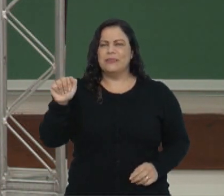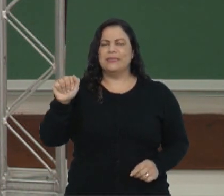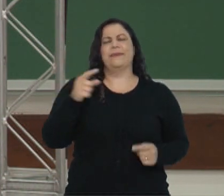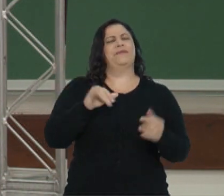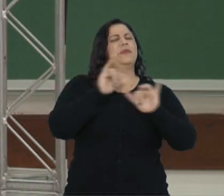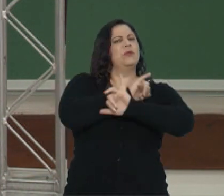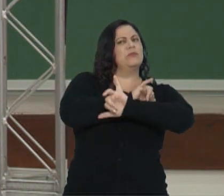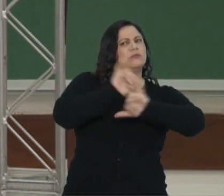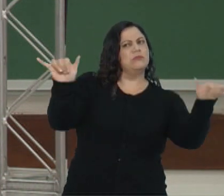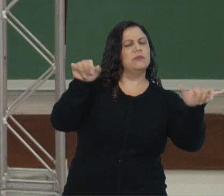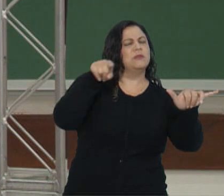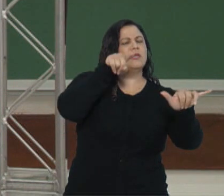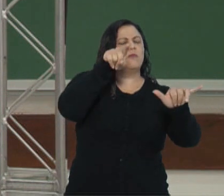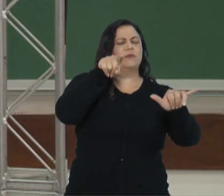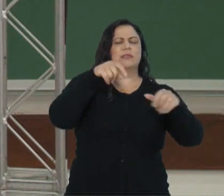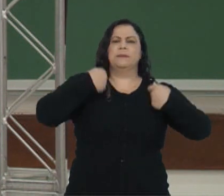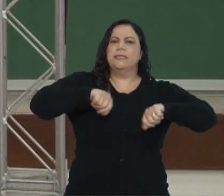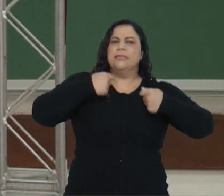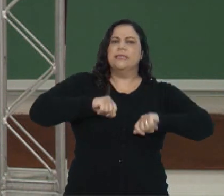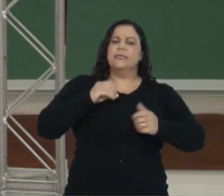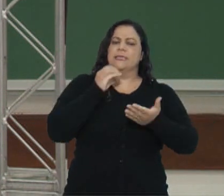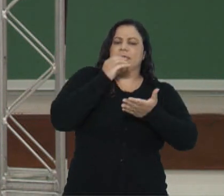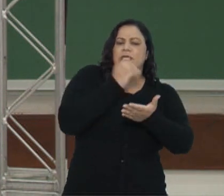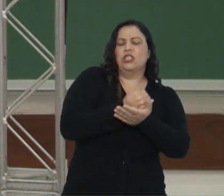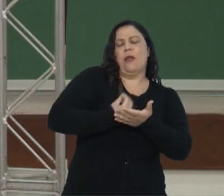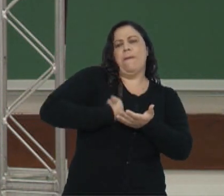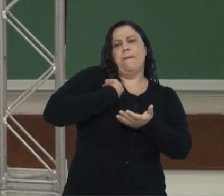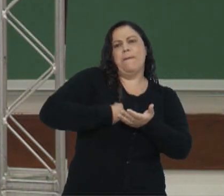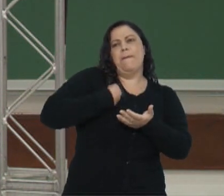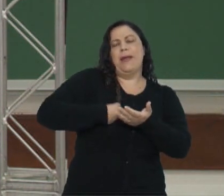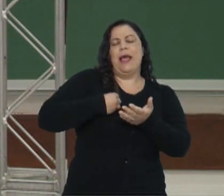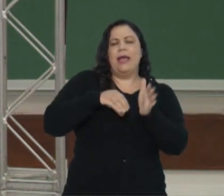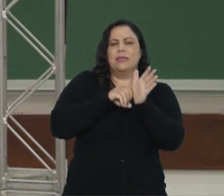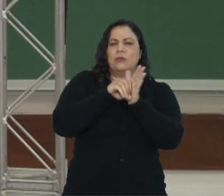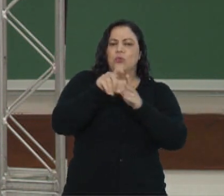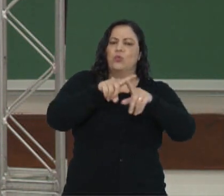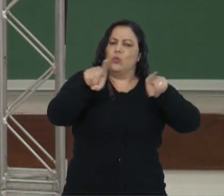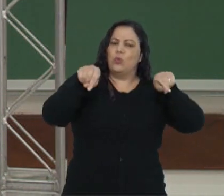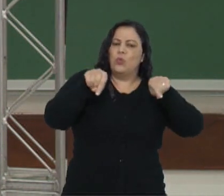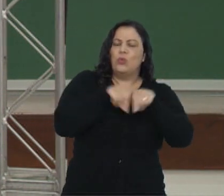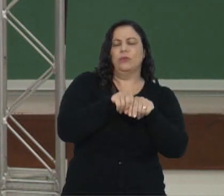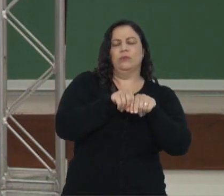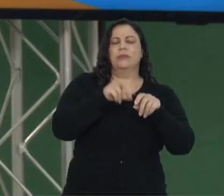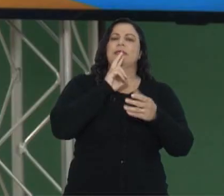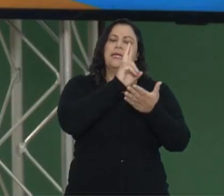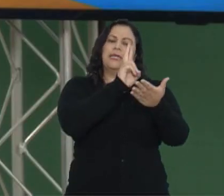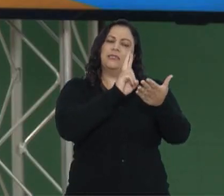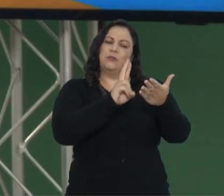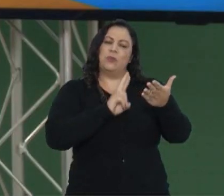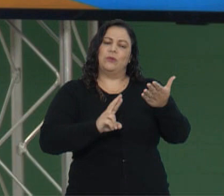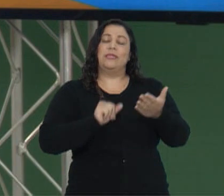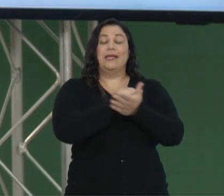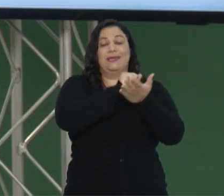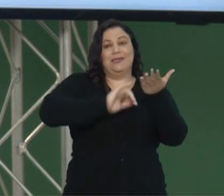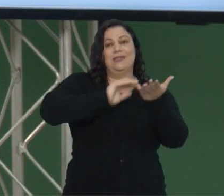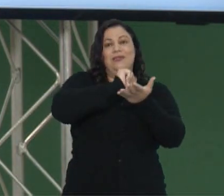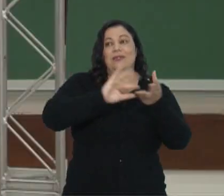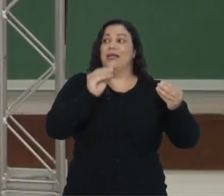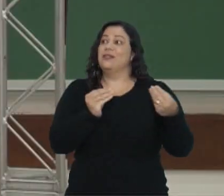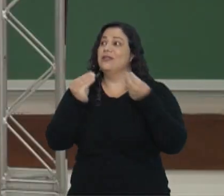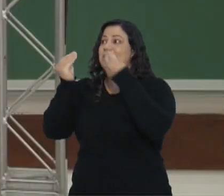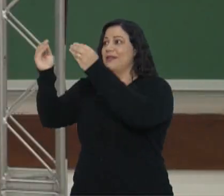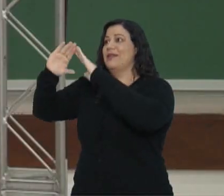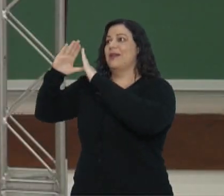chamada no Classroom, resolver as atividades, entregar na sua escola ou pelo próprio Classroom, né? Então pessoal, hoje a aula é sobre música